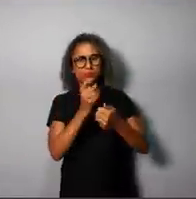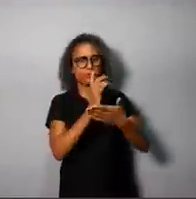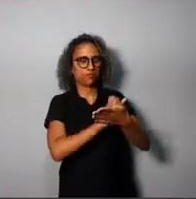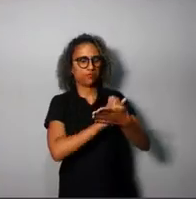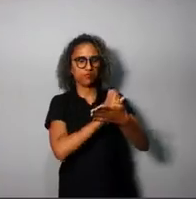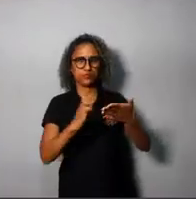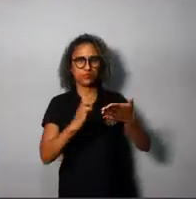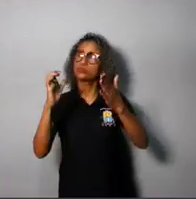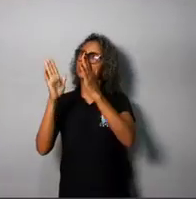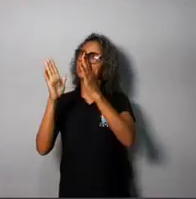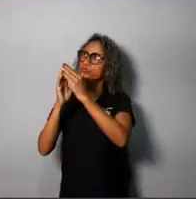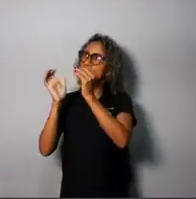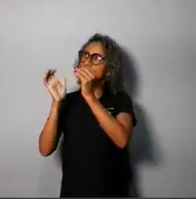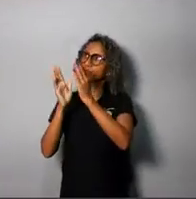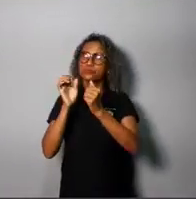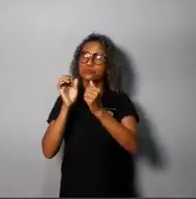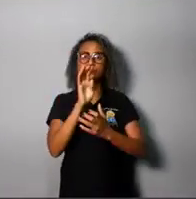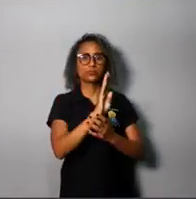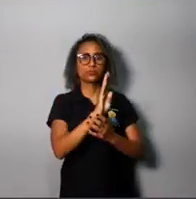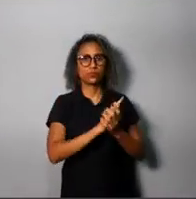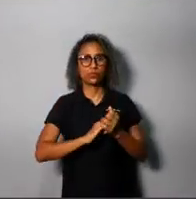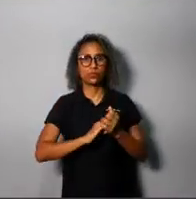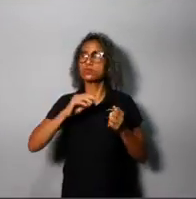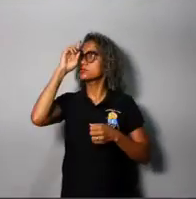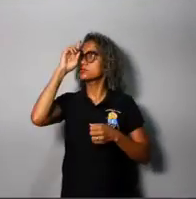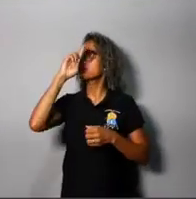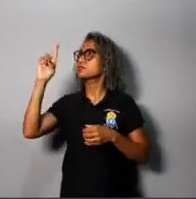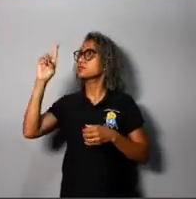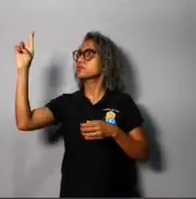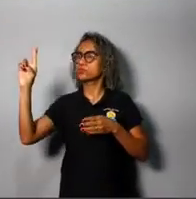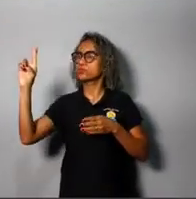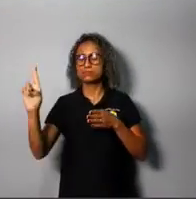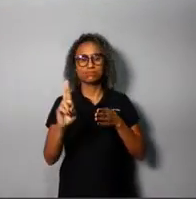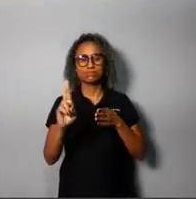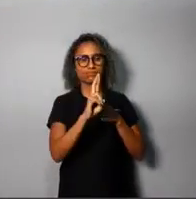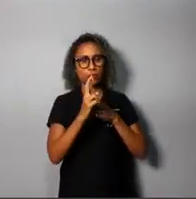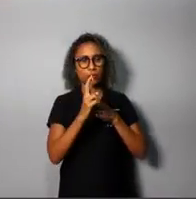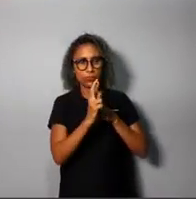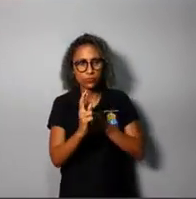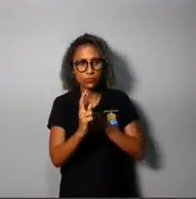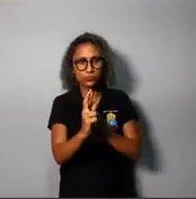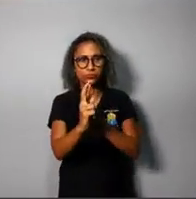rogamos. Conduze-nos, Senhor, no caminho de vosso reino.